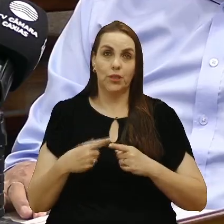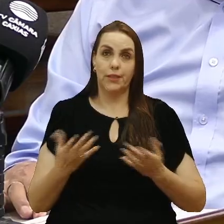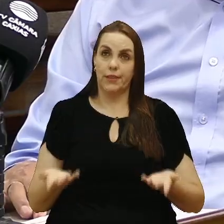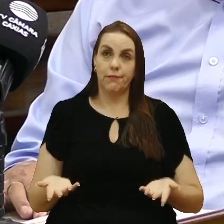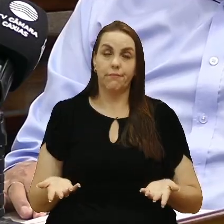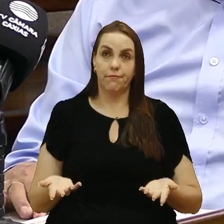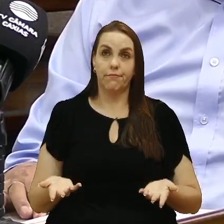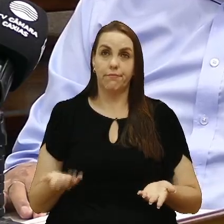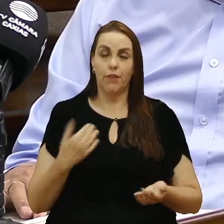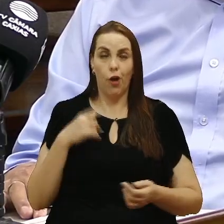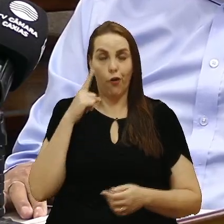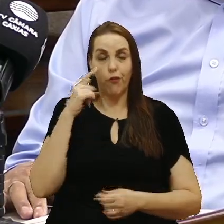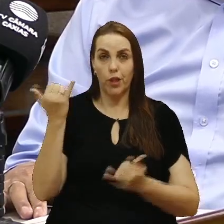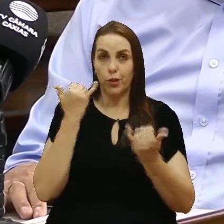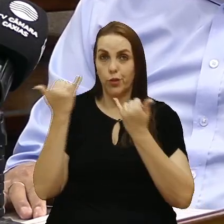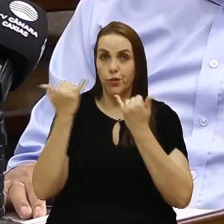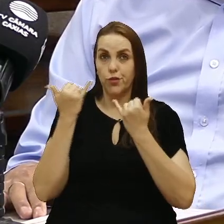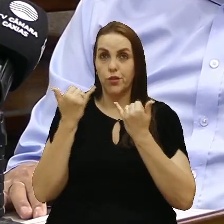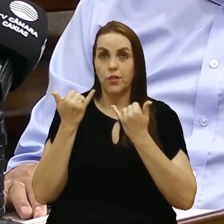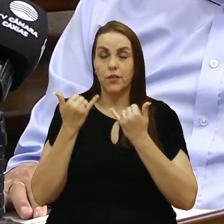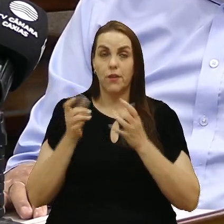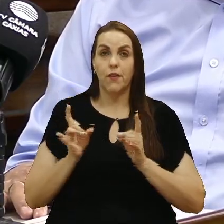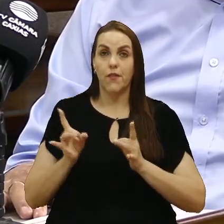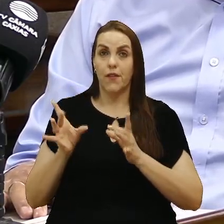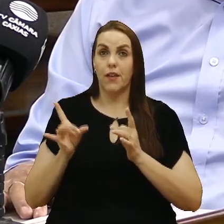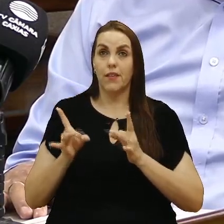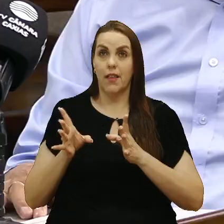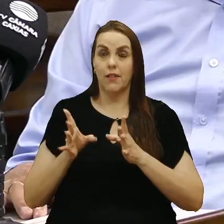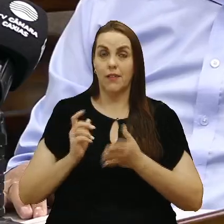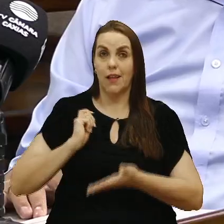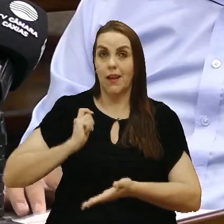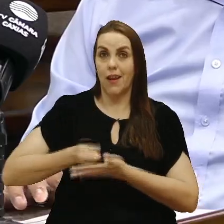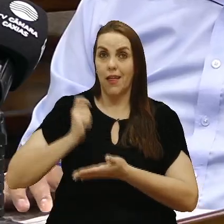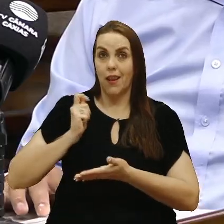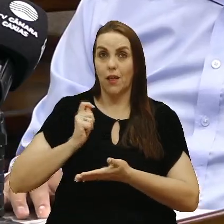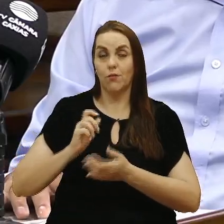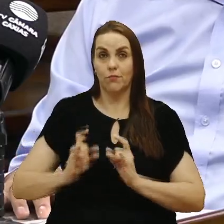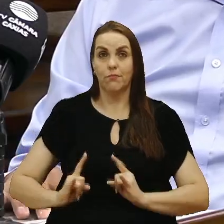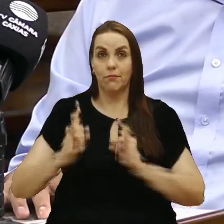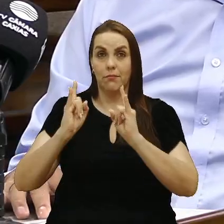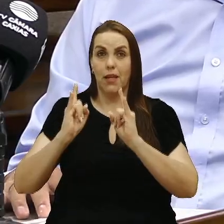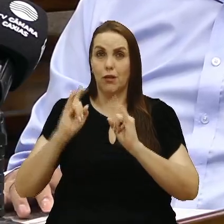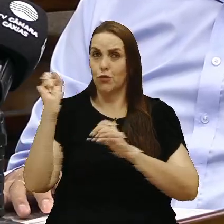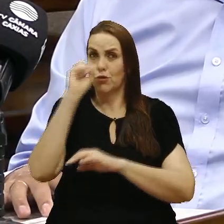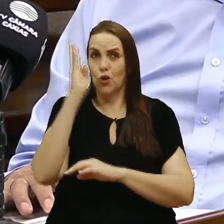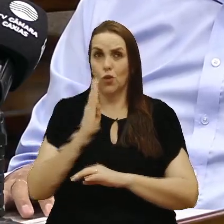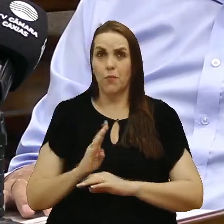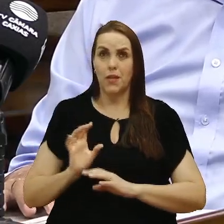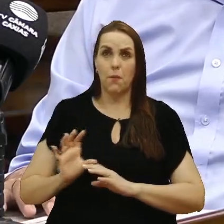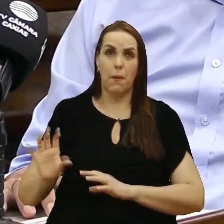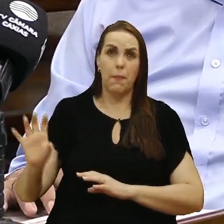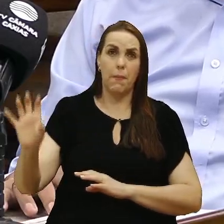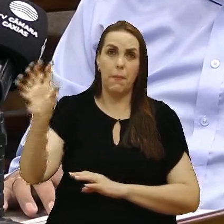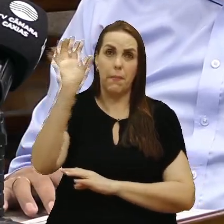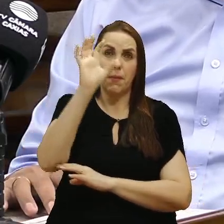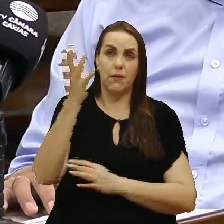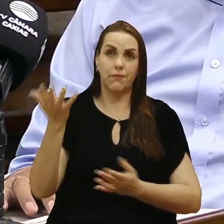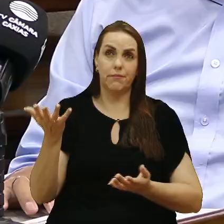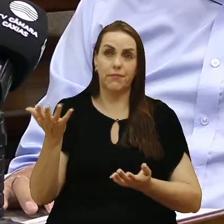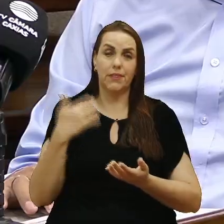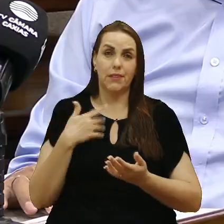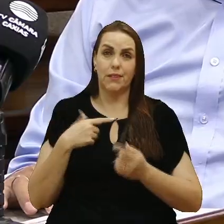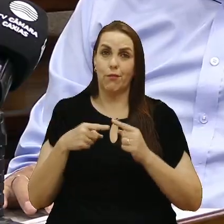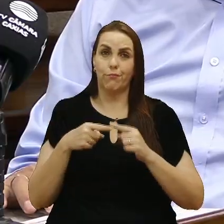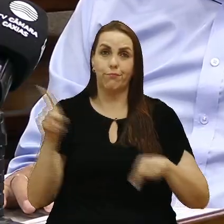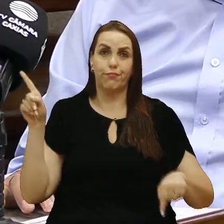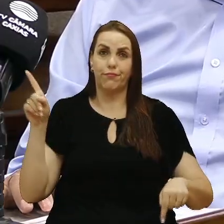eu estava vendo uma notícia que foi colocado à venda, leilão dos prédios do Brasil afora. Então, eu acho que foge totalmente da nossa